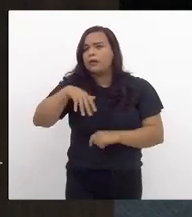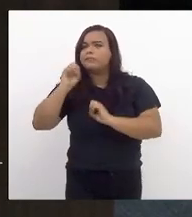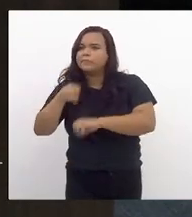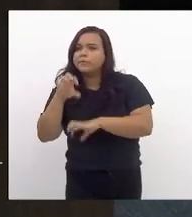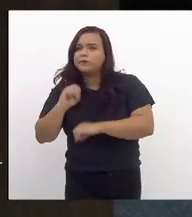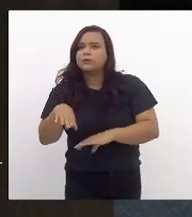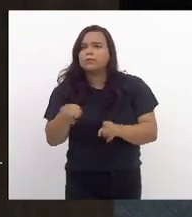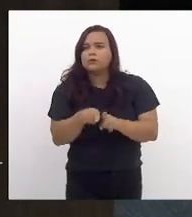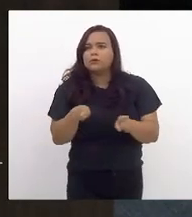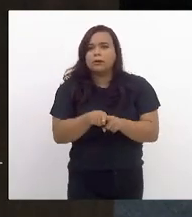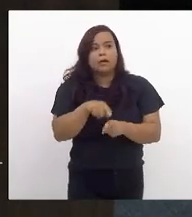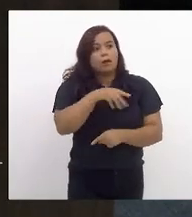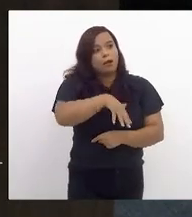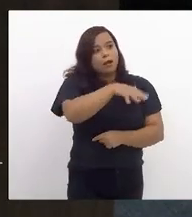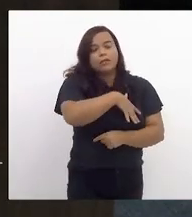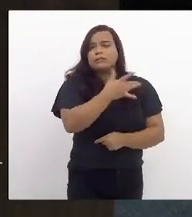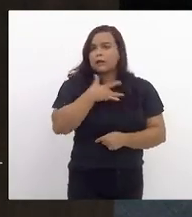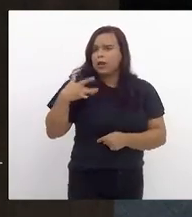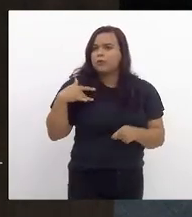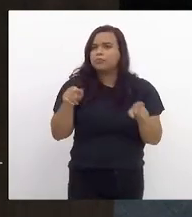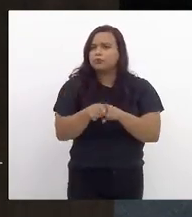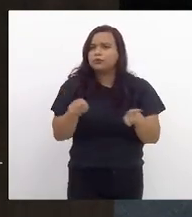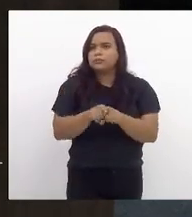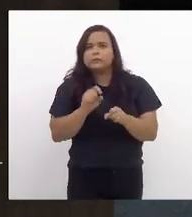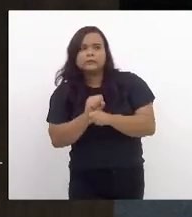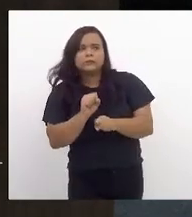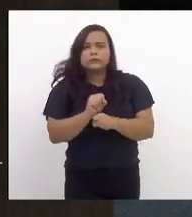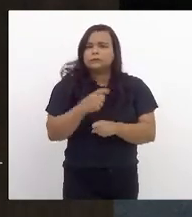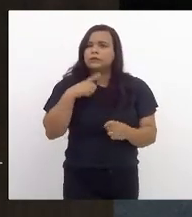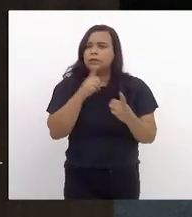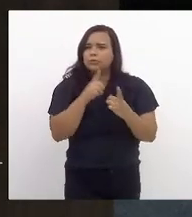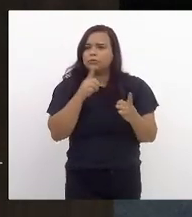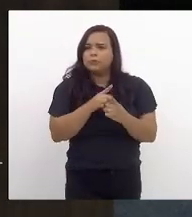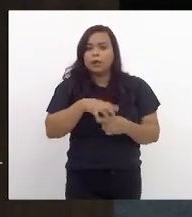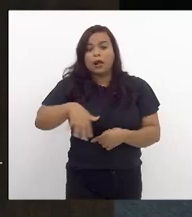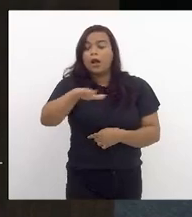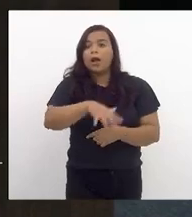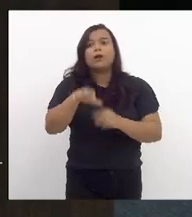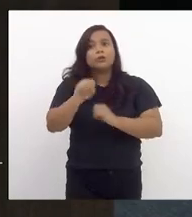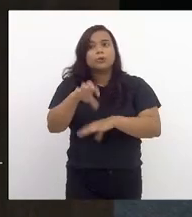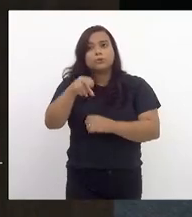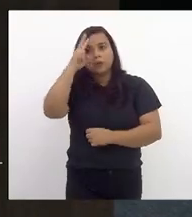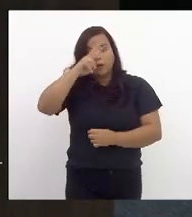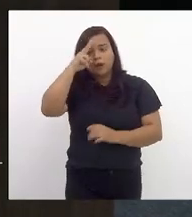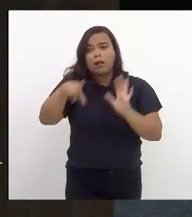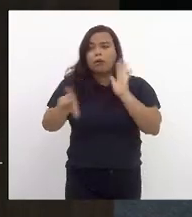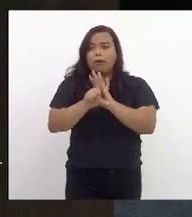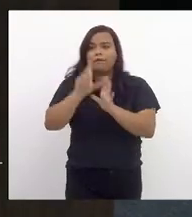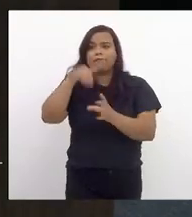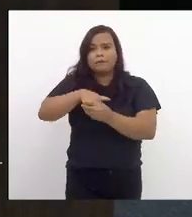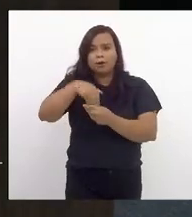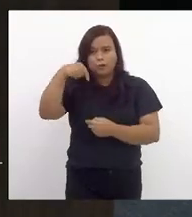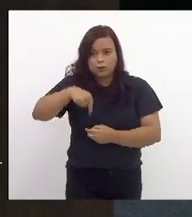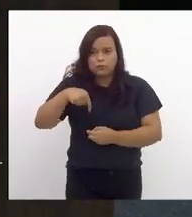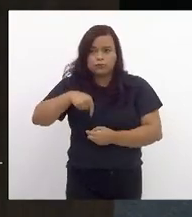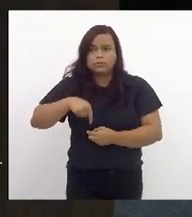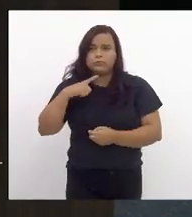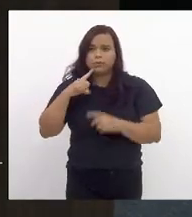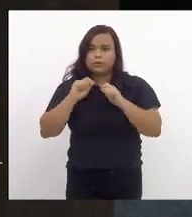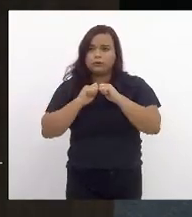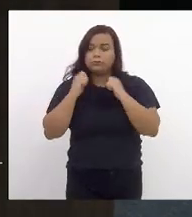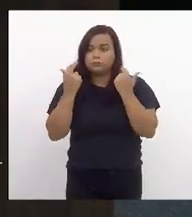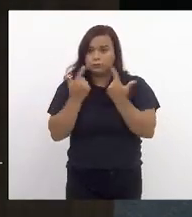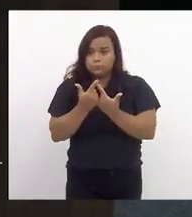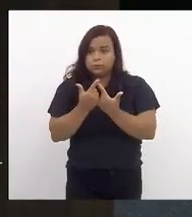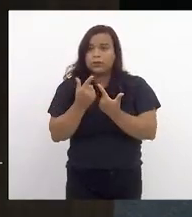também aguardam por serem atendidas. No caso da educação, eu lembro leis, inclusive, votadas aqui na Casa, como, por exemplo, a migração